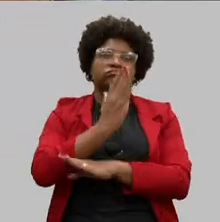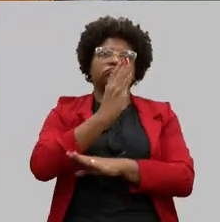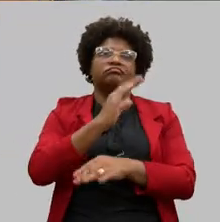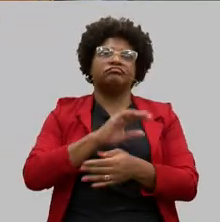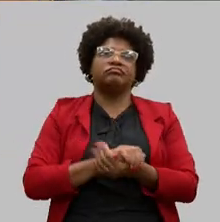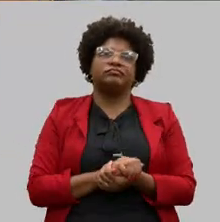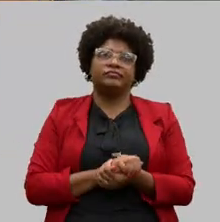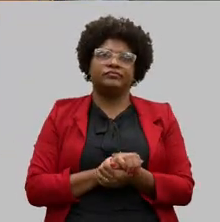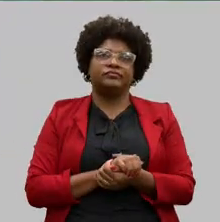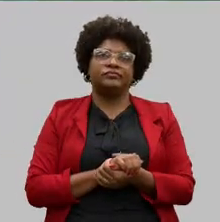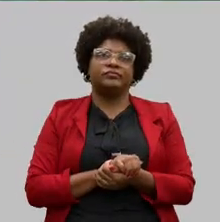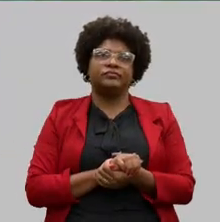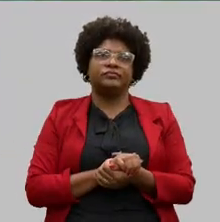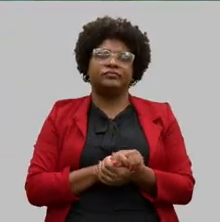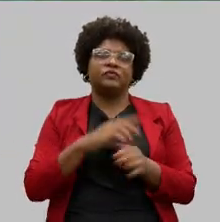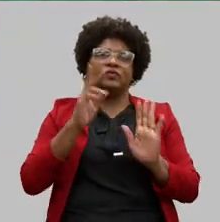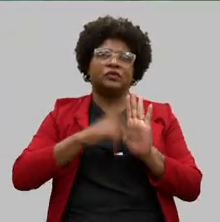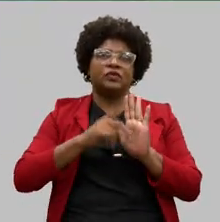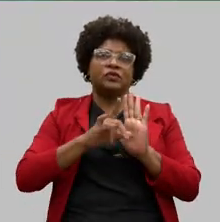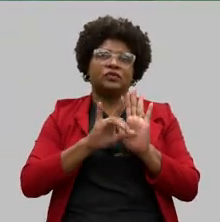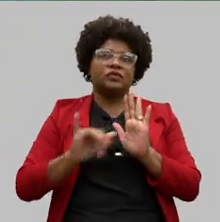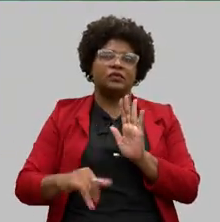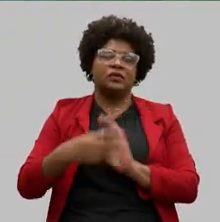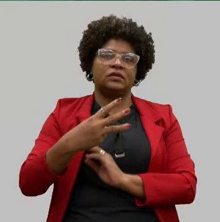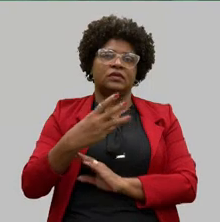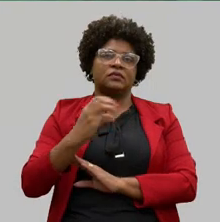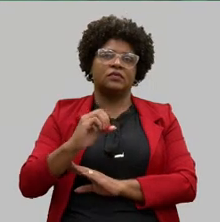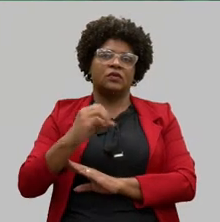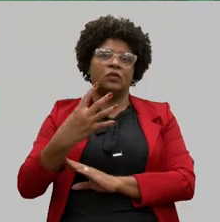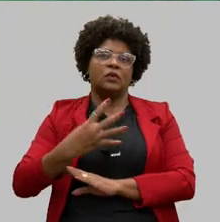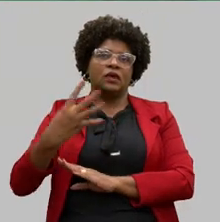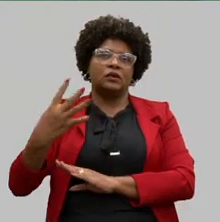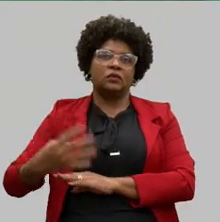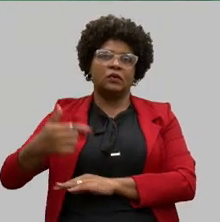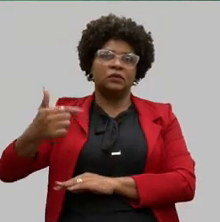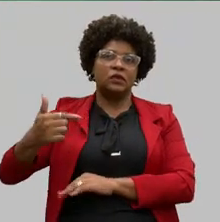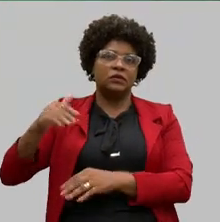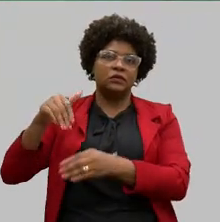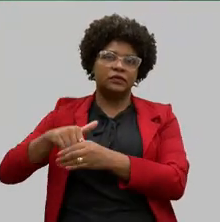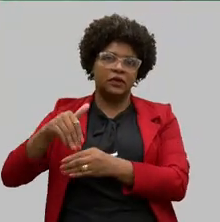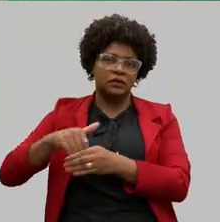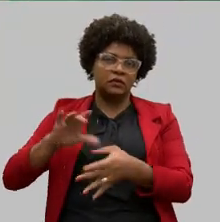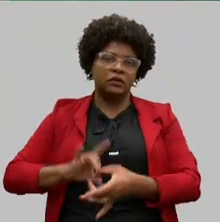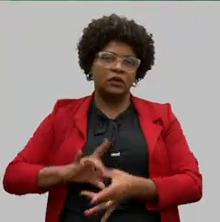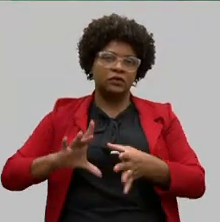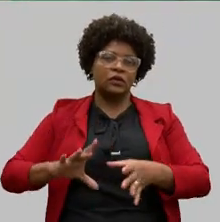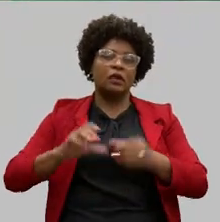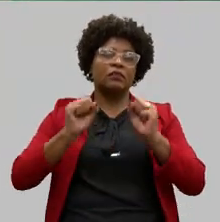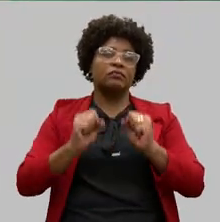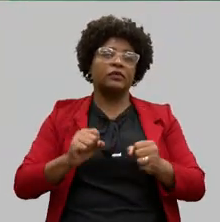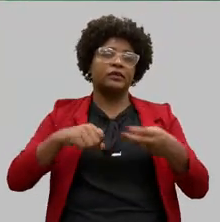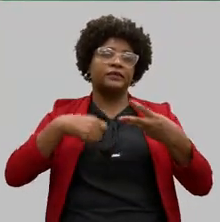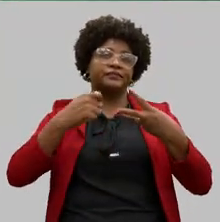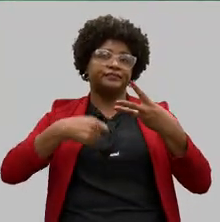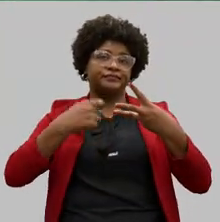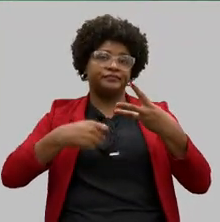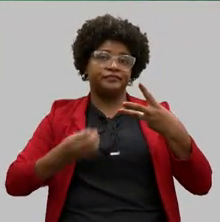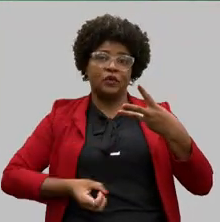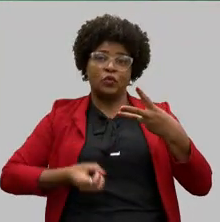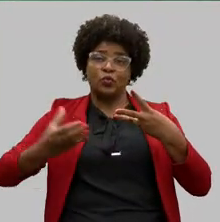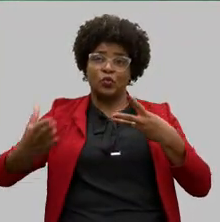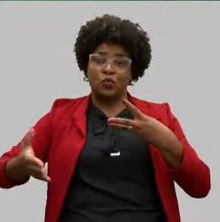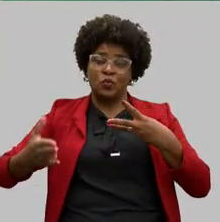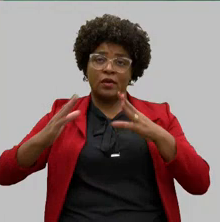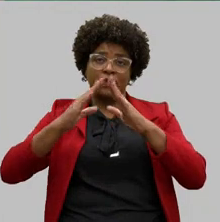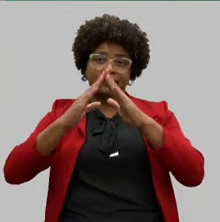aprovado projeto de lei 344 em segundo turno que autoriza o poder executivo aduar o município de Ibá o imóvel